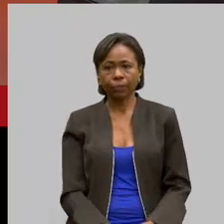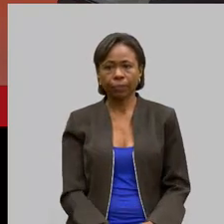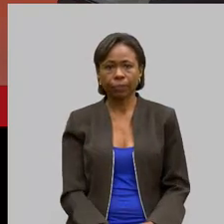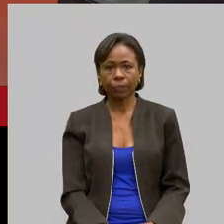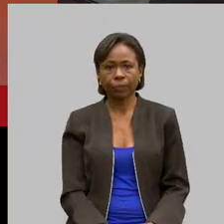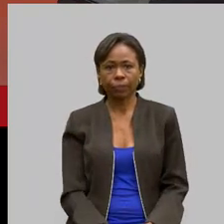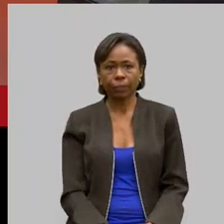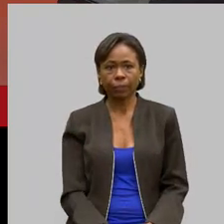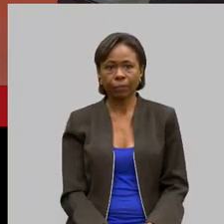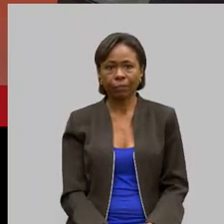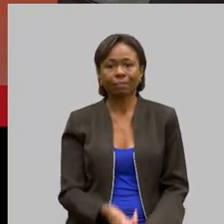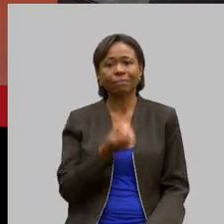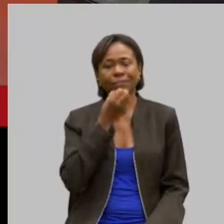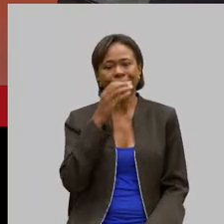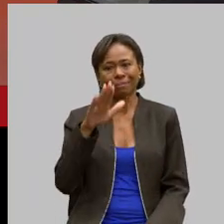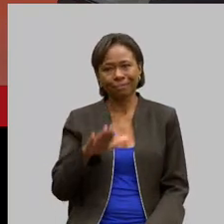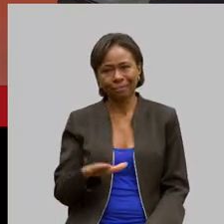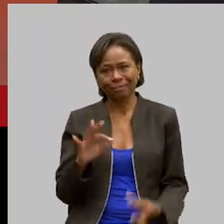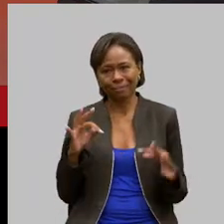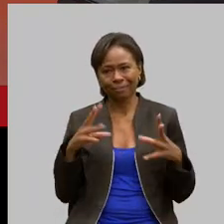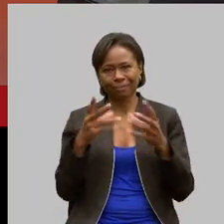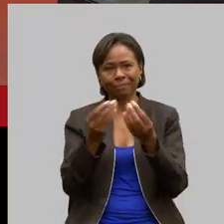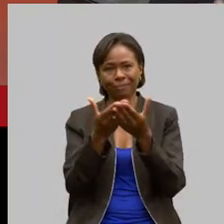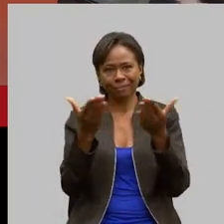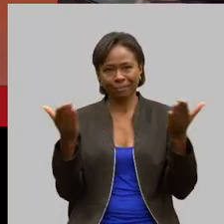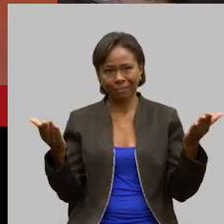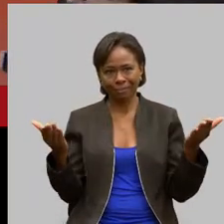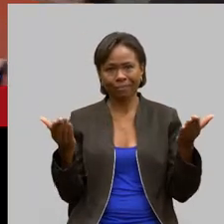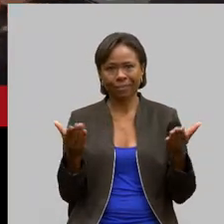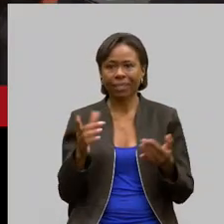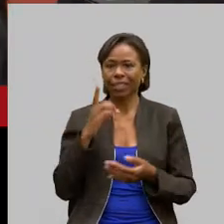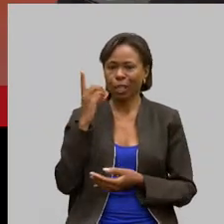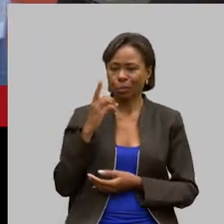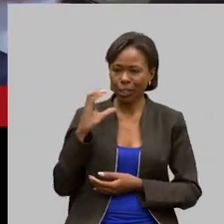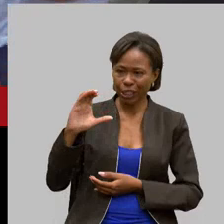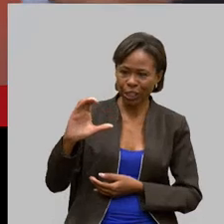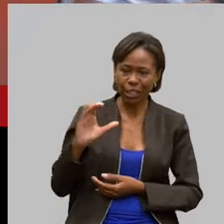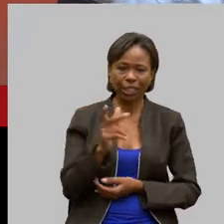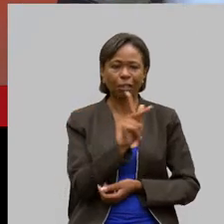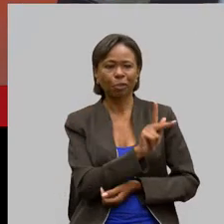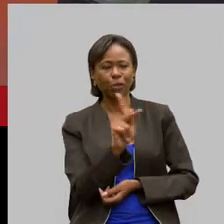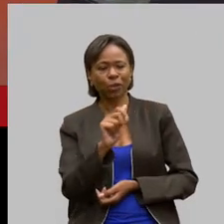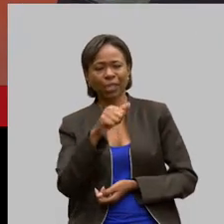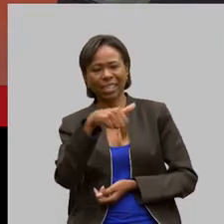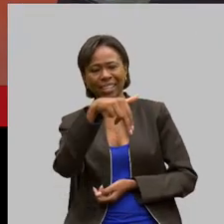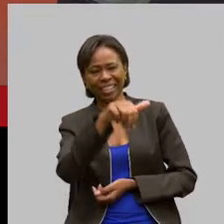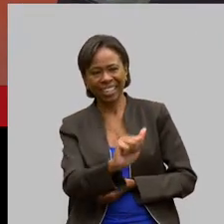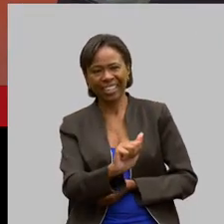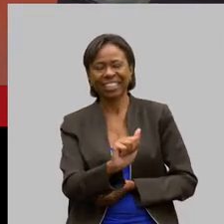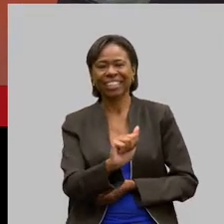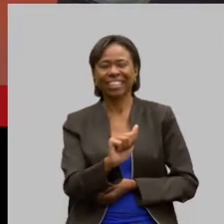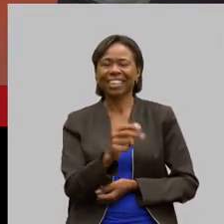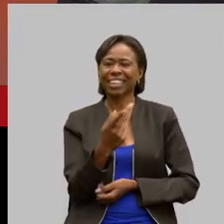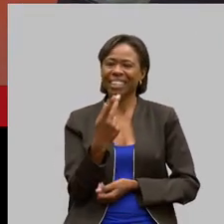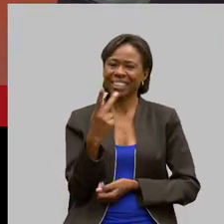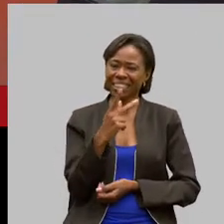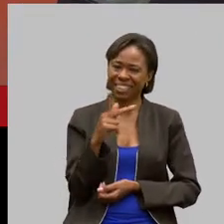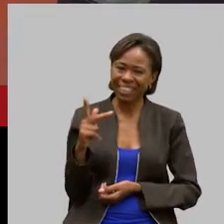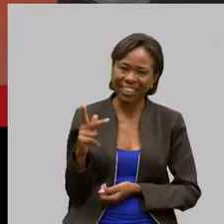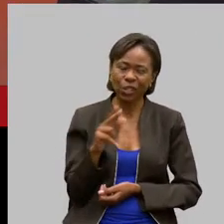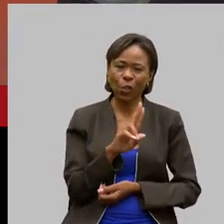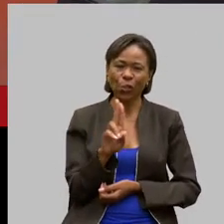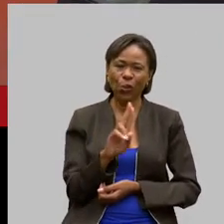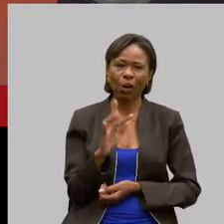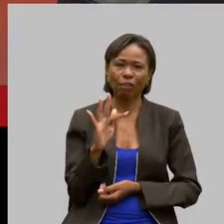Catão Boa tarde aí a todos e todas Boa tarde deputado Cristiano Boa Tarde Professora Ana em seu nome da Dra Florência